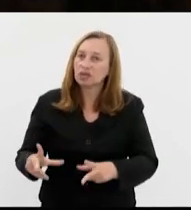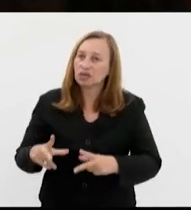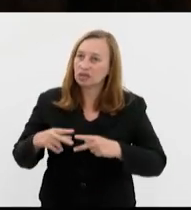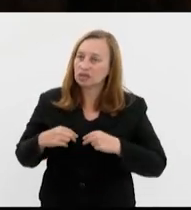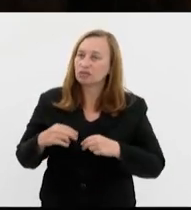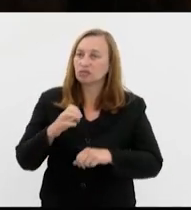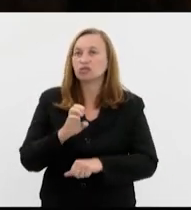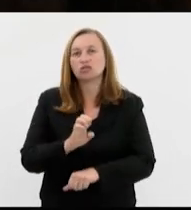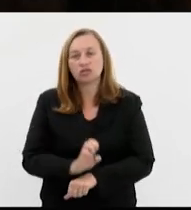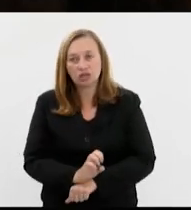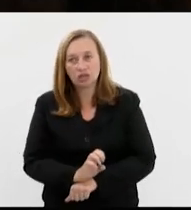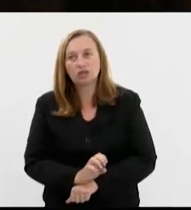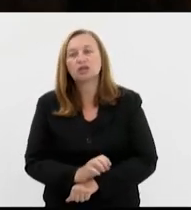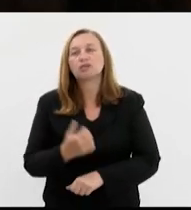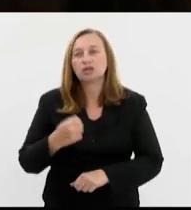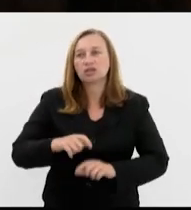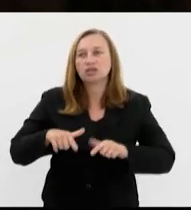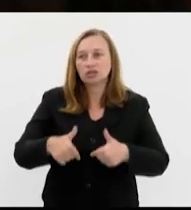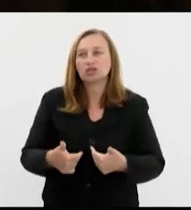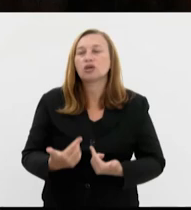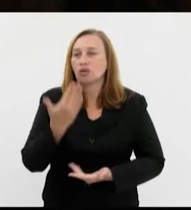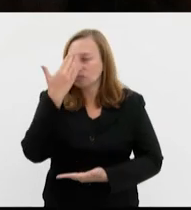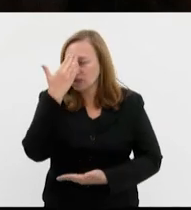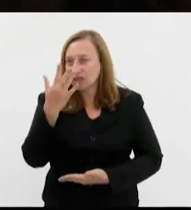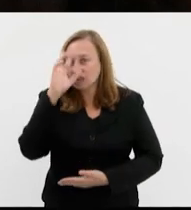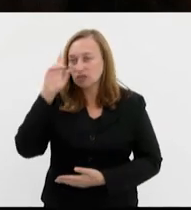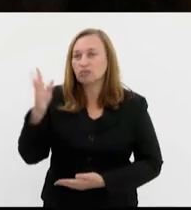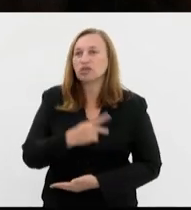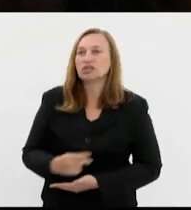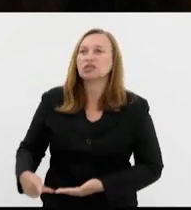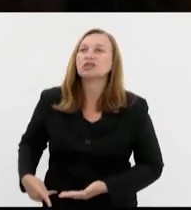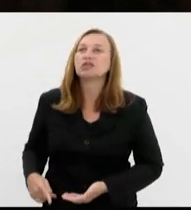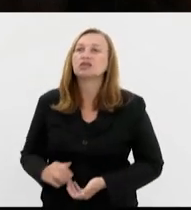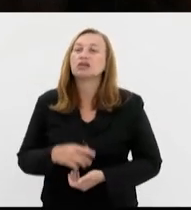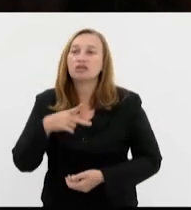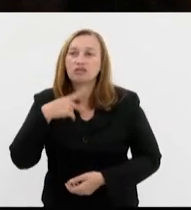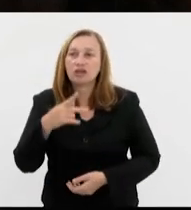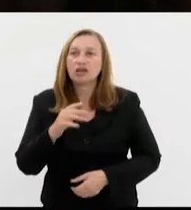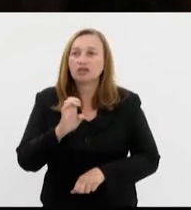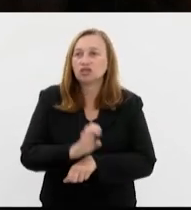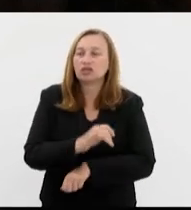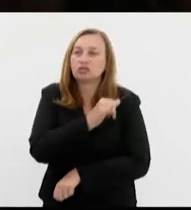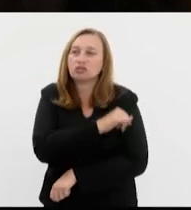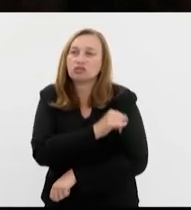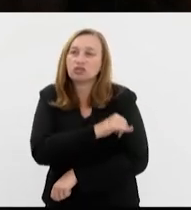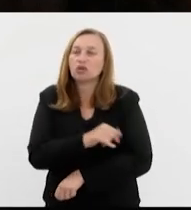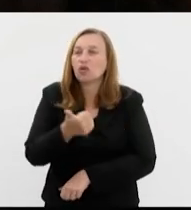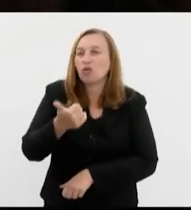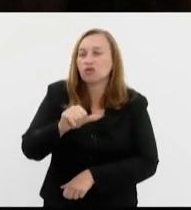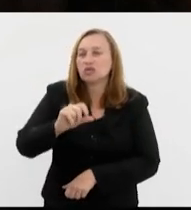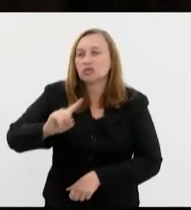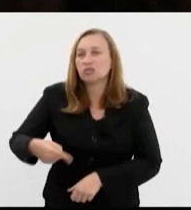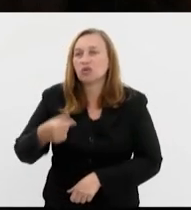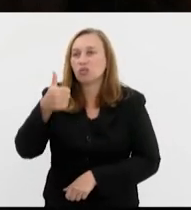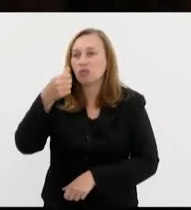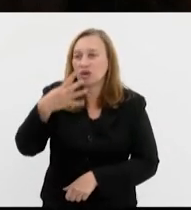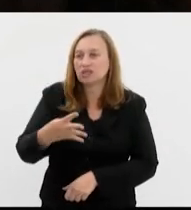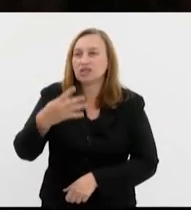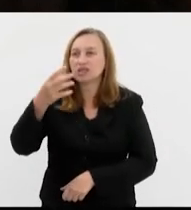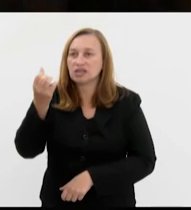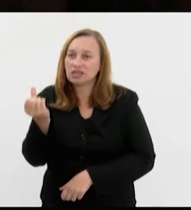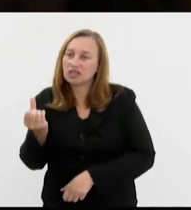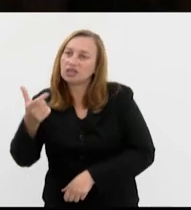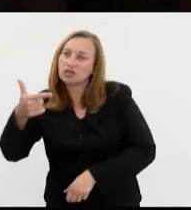o Estado tem que prover. Muito obrigado, senhor presidente. Dizer que no estado do Rio de Janeiro são 11.462